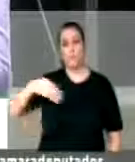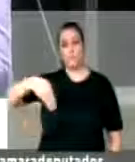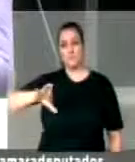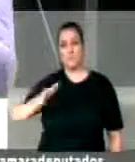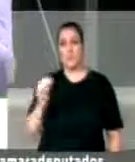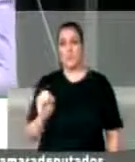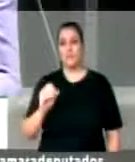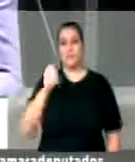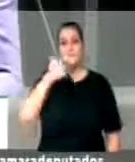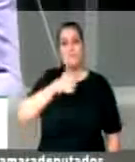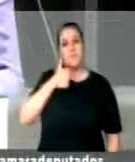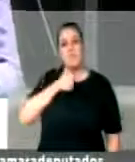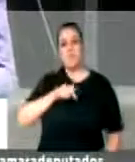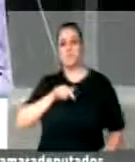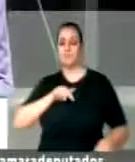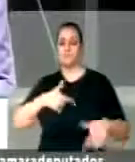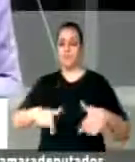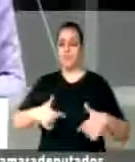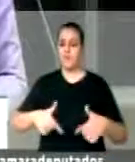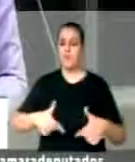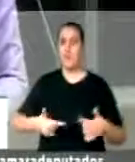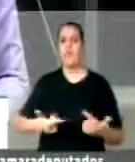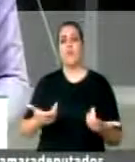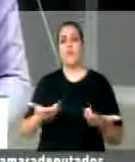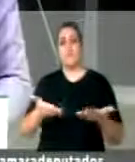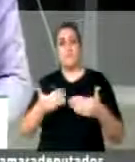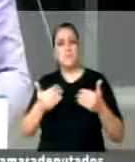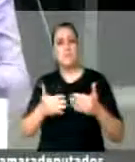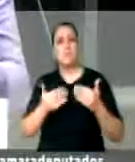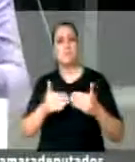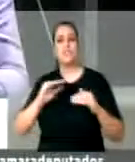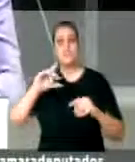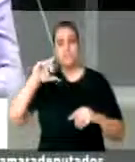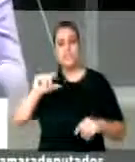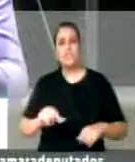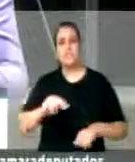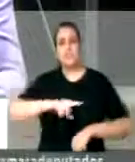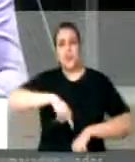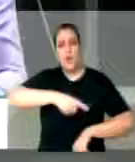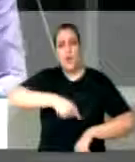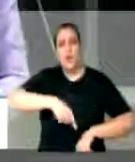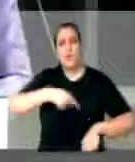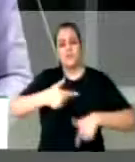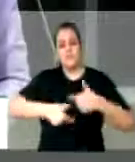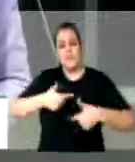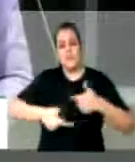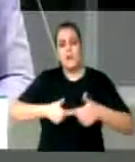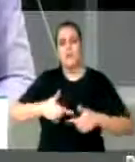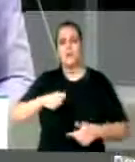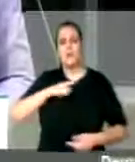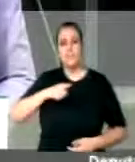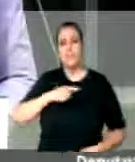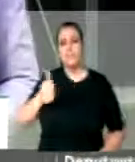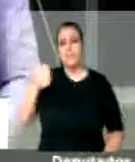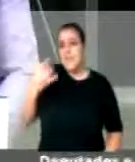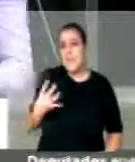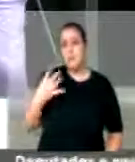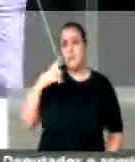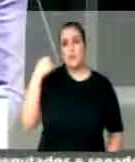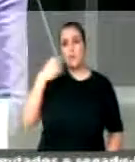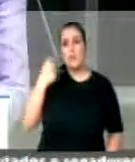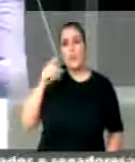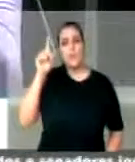Unidos queriam que houvesse redução, porque a jornada de trabalho era de 14 horas, e